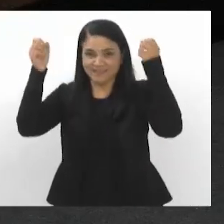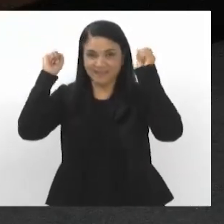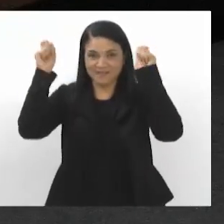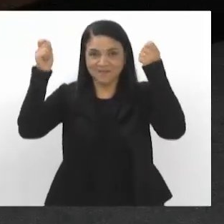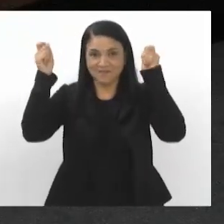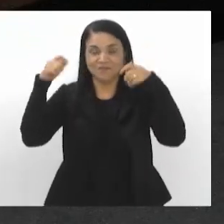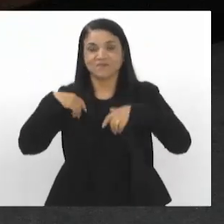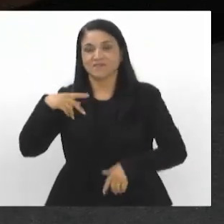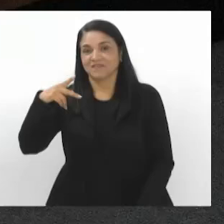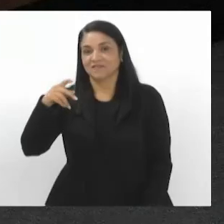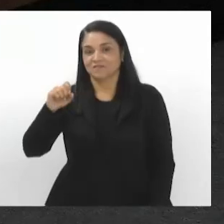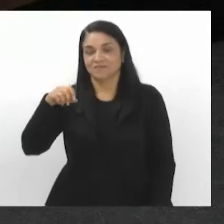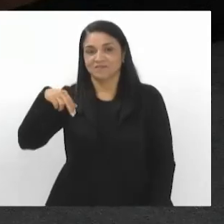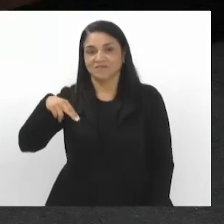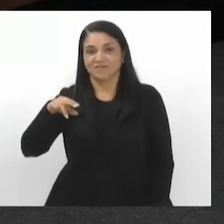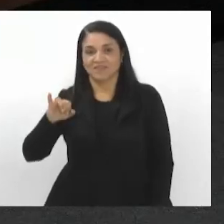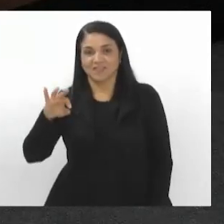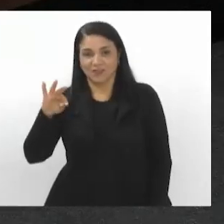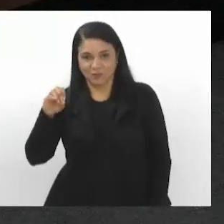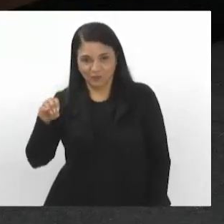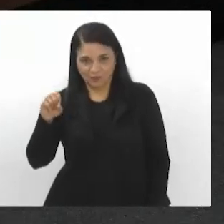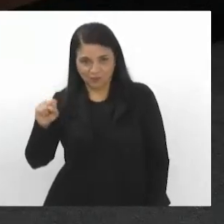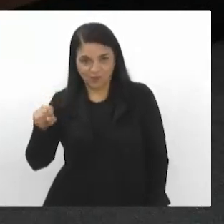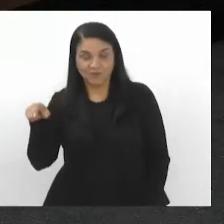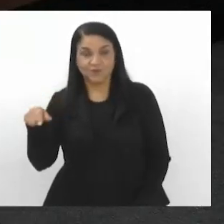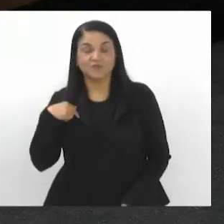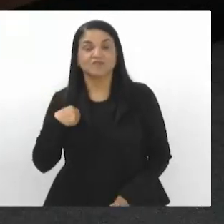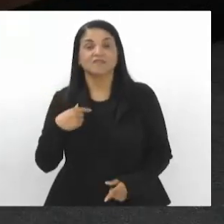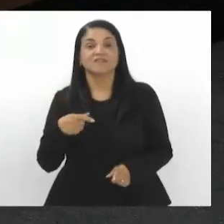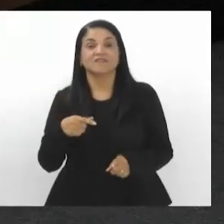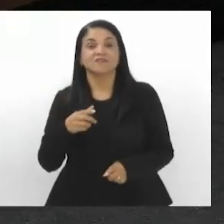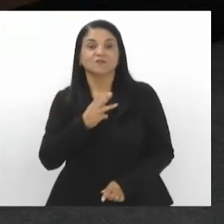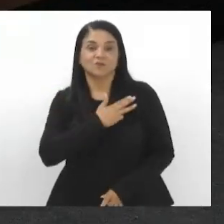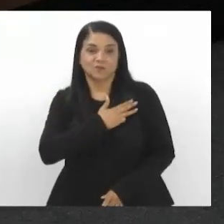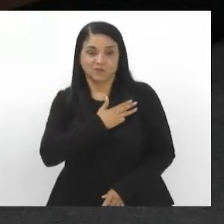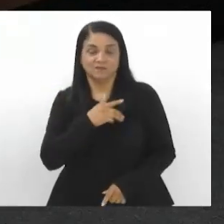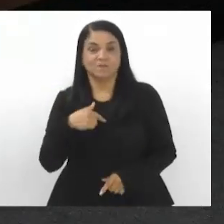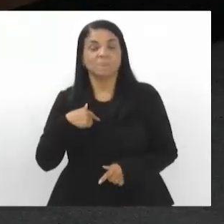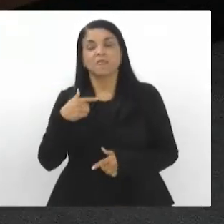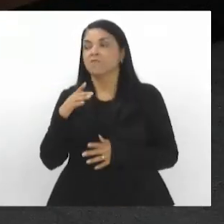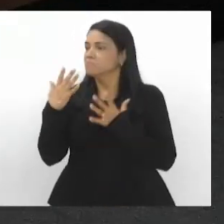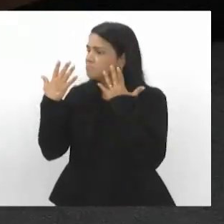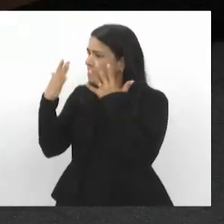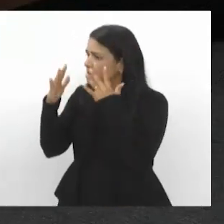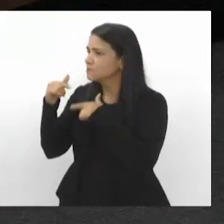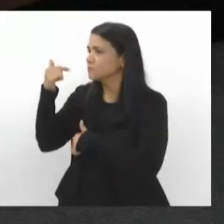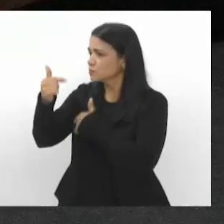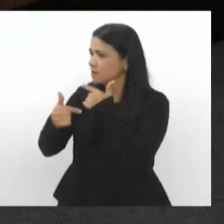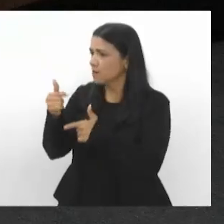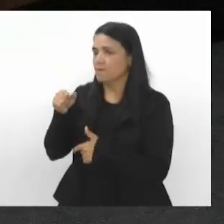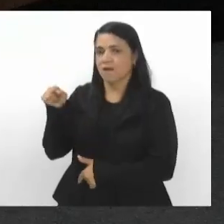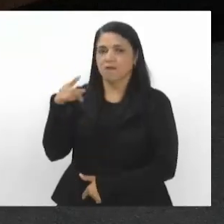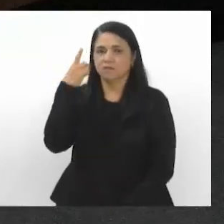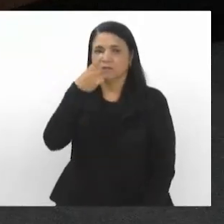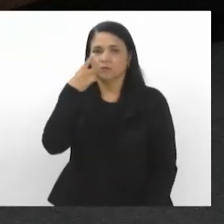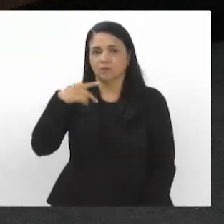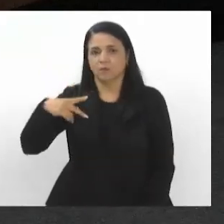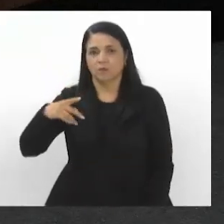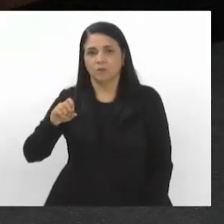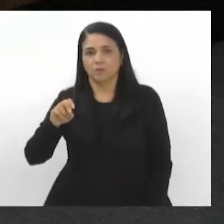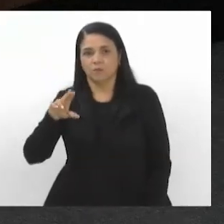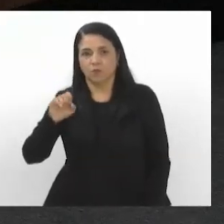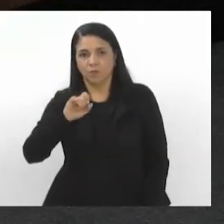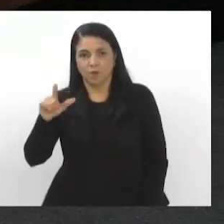Rio. E é por isso que parabenizo Vossa Excelência pelo seu trabalho incansável. Quero frisar aqui também, nobre